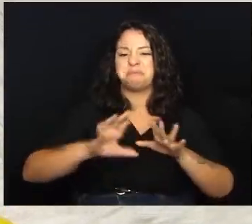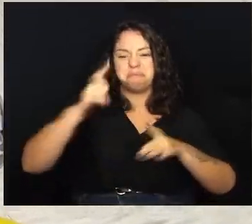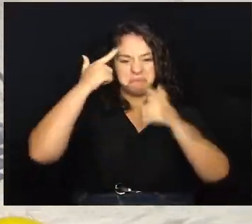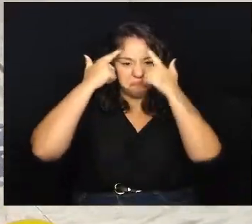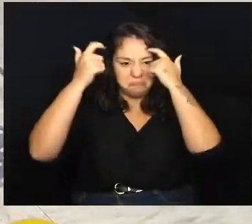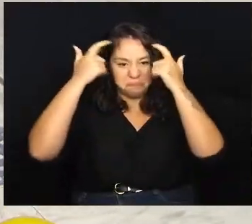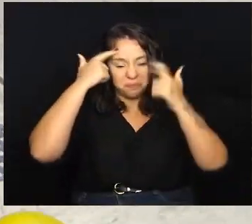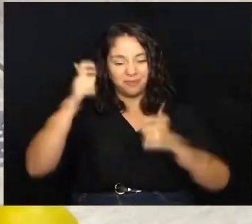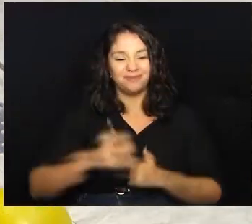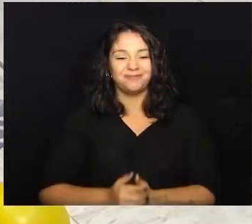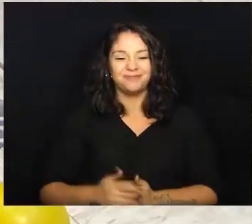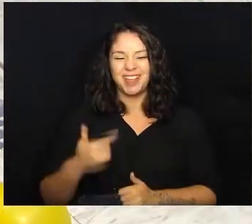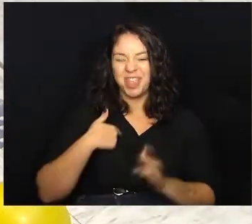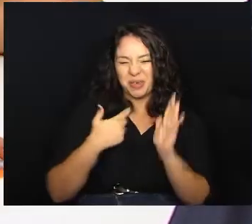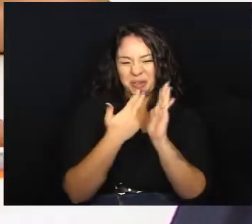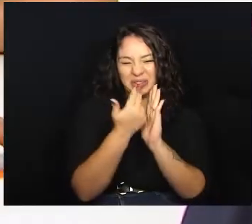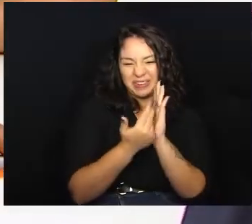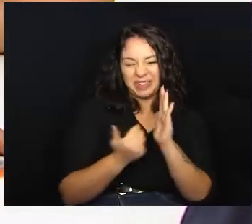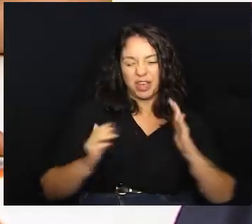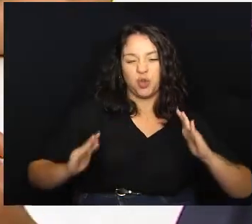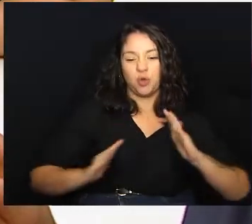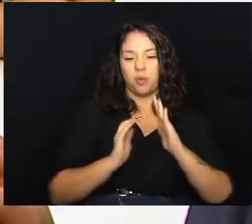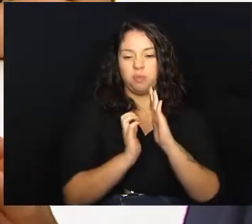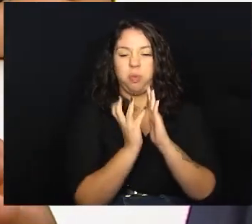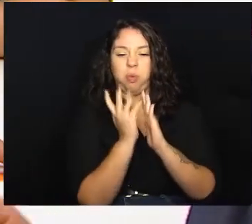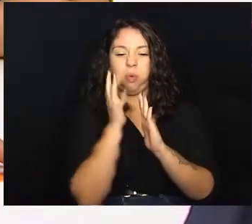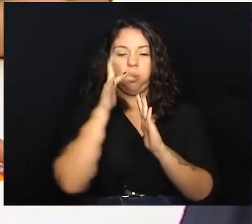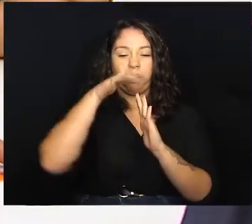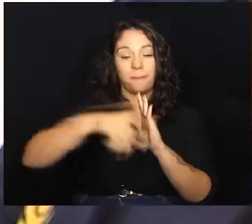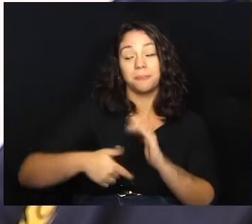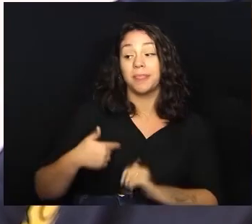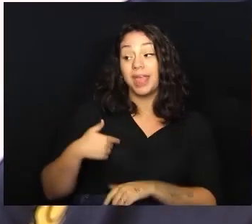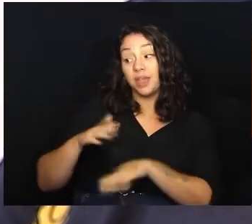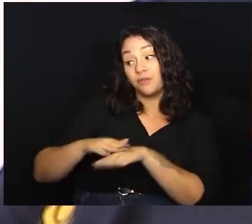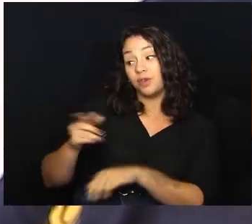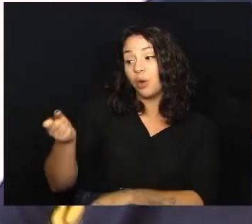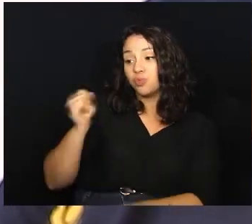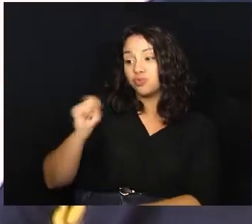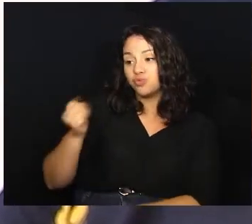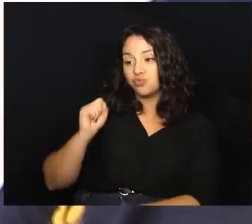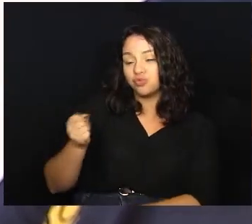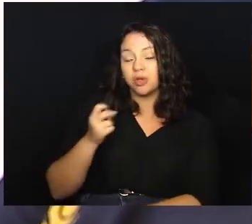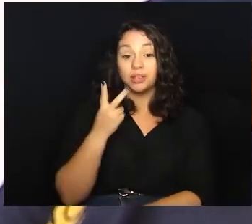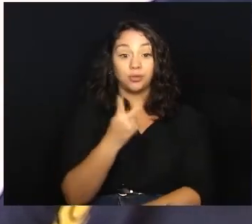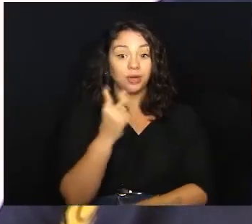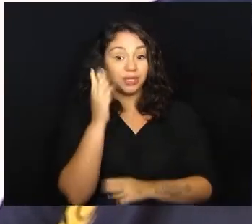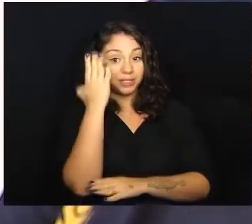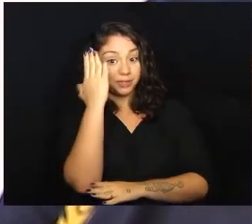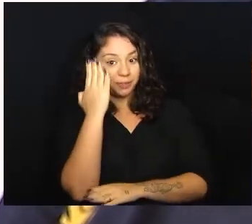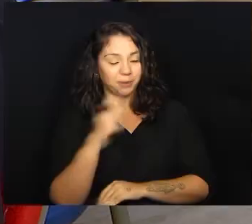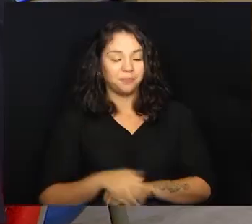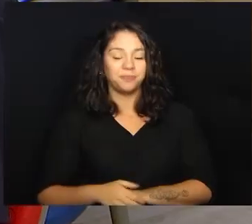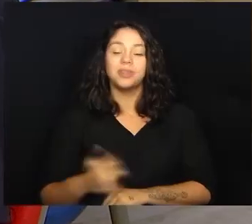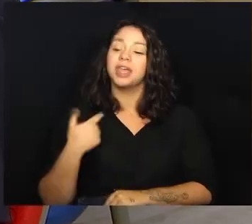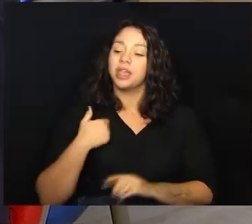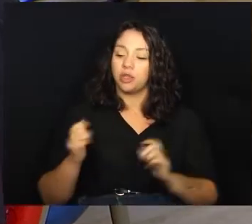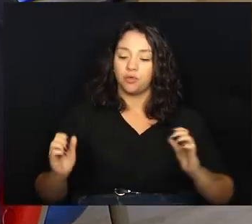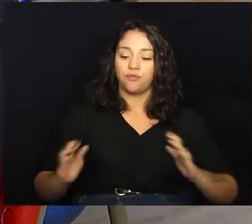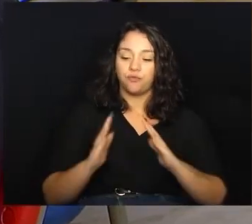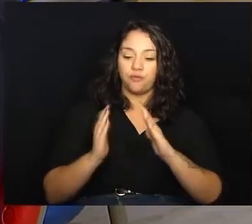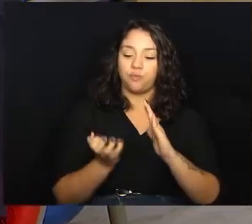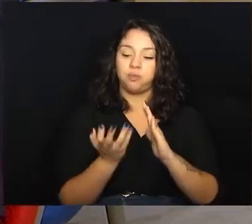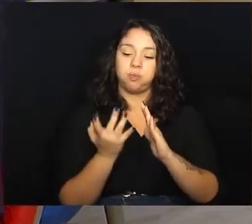e soltaram a imaginação. Eu desenhei um vulcão. Eu fiz um chocalho e 2 espelhos. Tinha